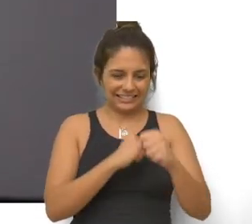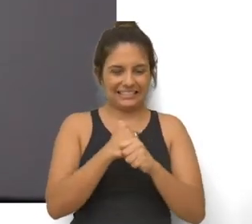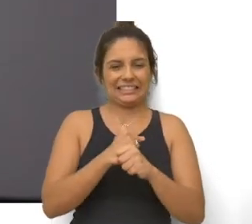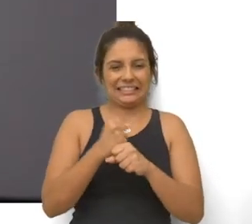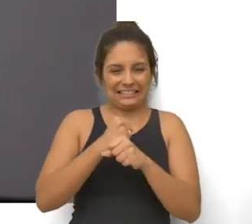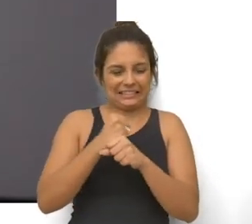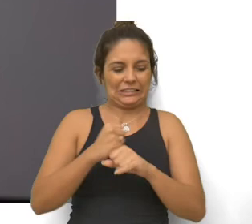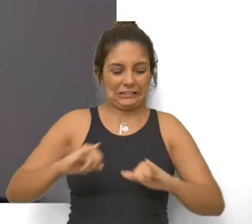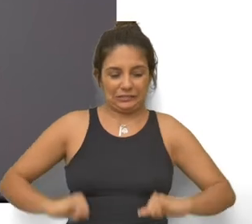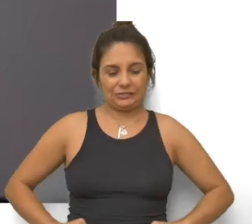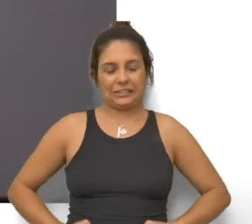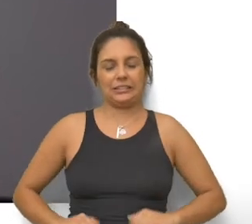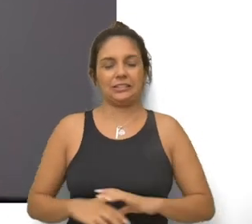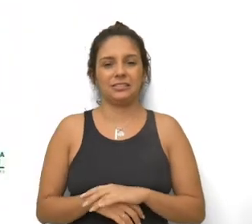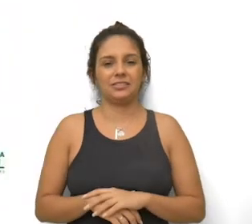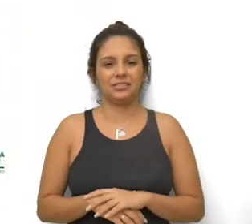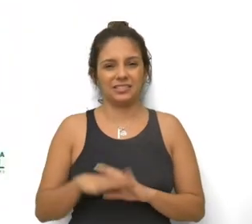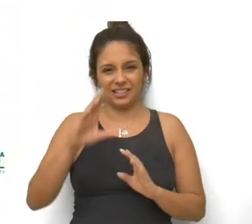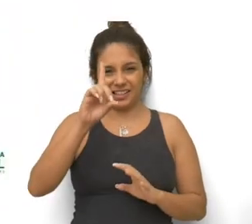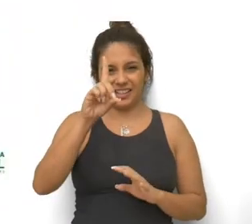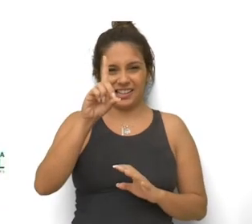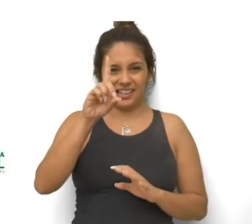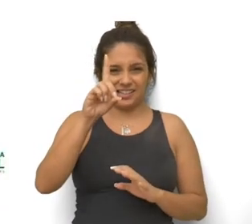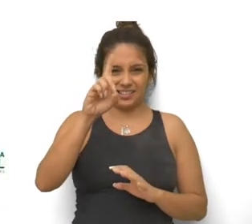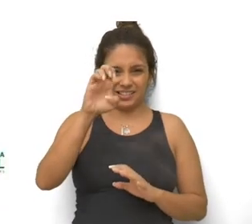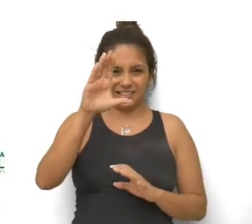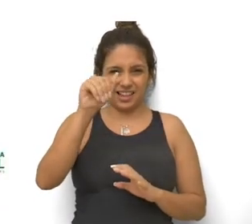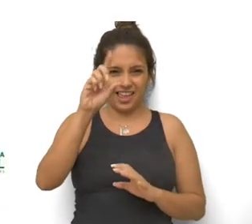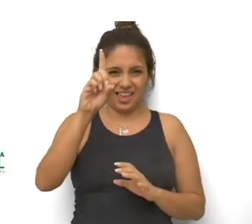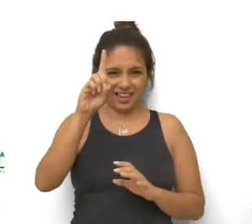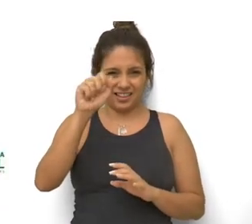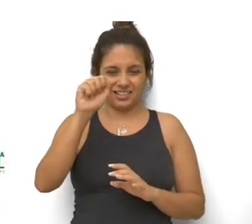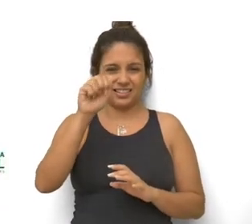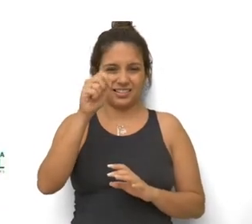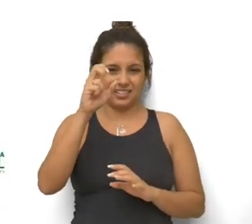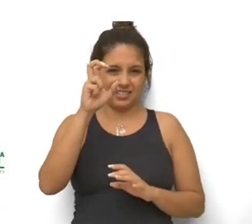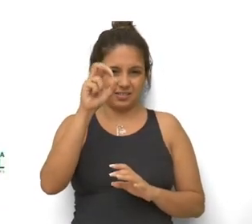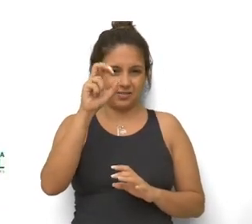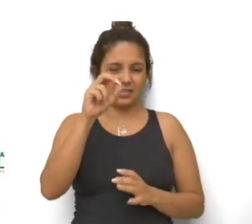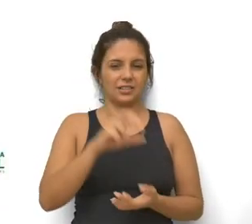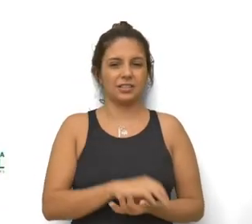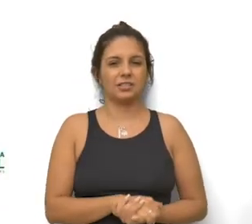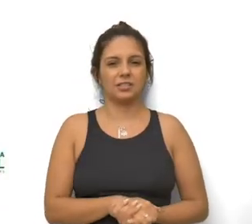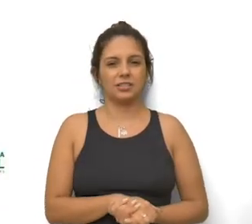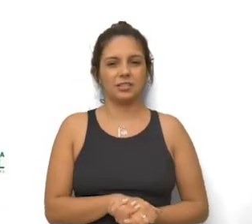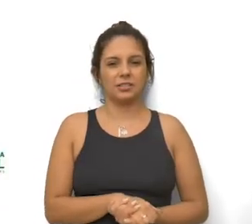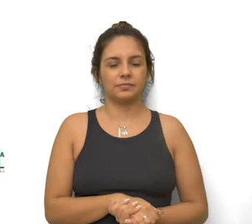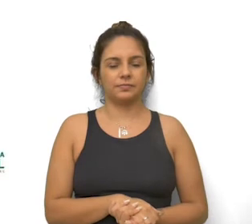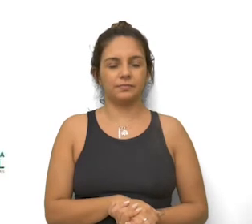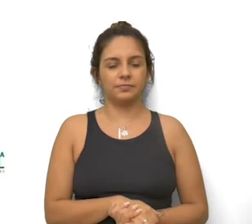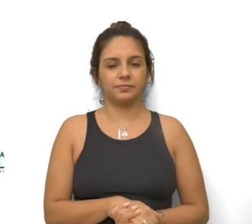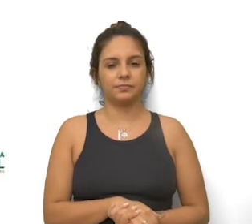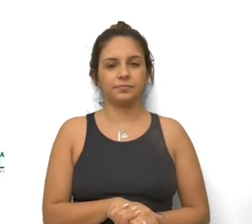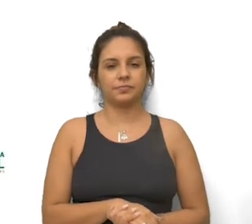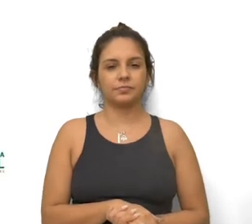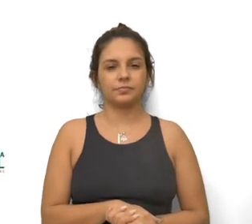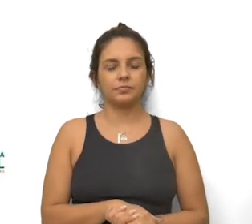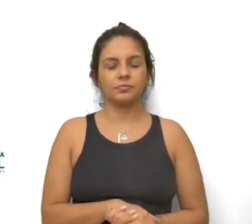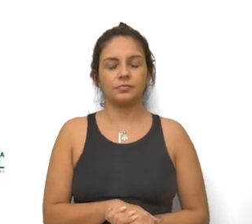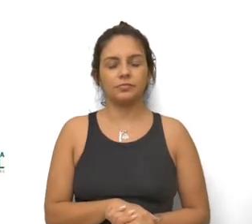desgaste, né? Tá. Então foi a década de 50 que ela morou lá em Petrópolis, só para me localizar. A casa de Ouro Preto para ter um sossego, né?